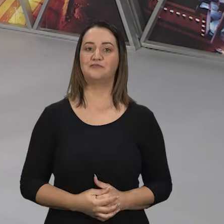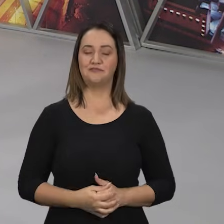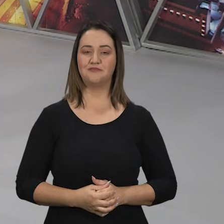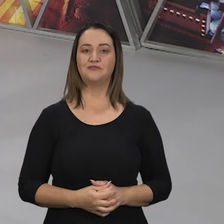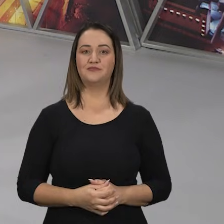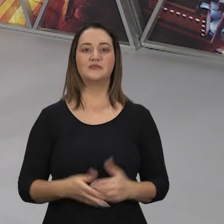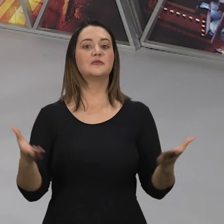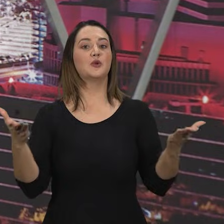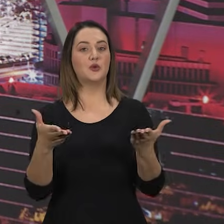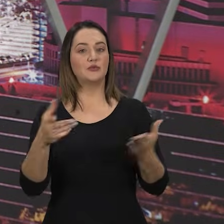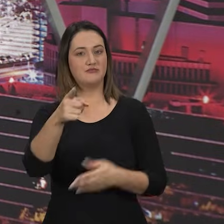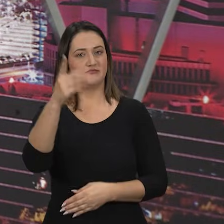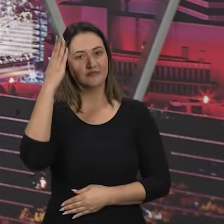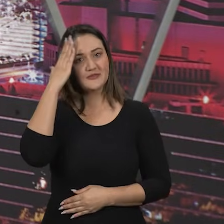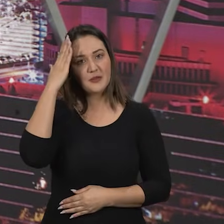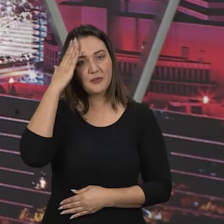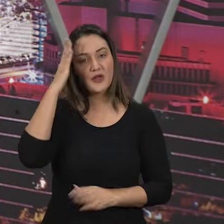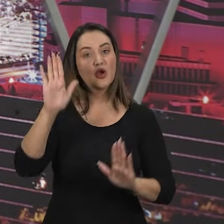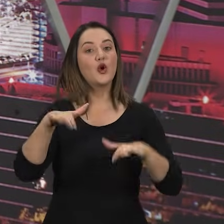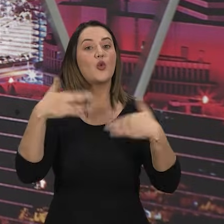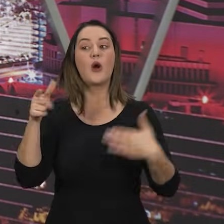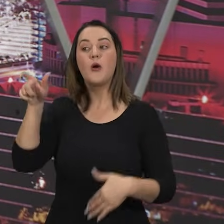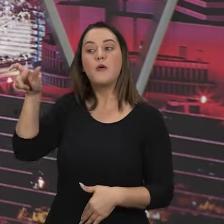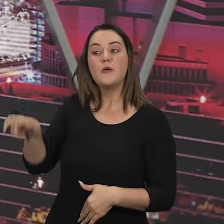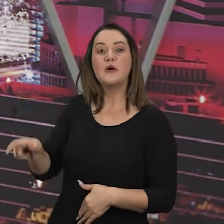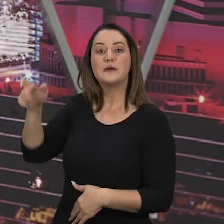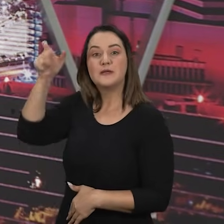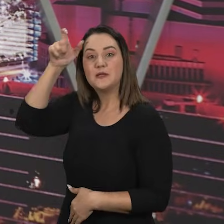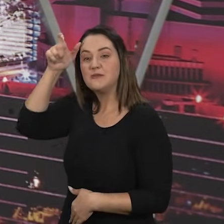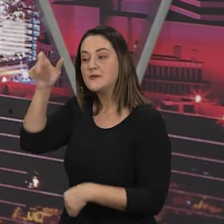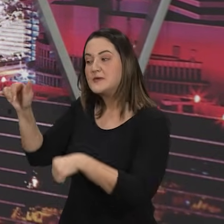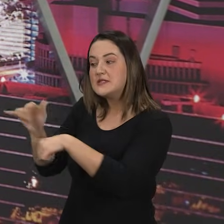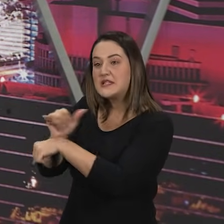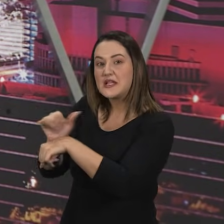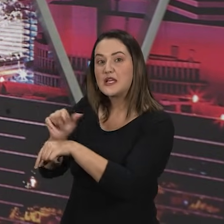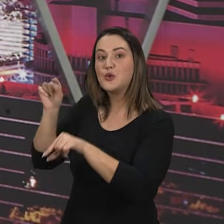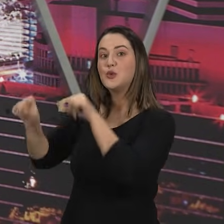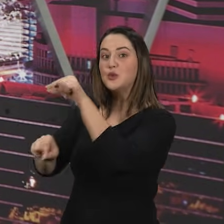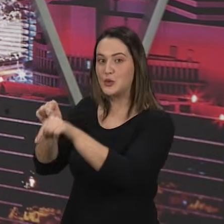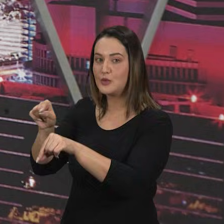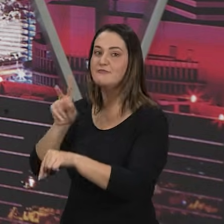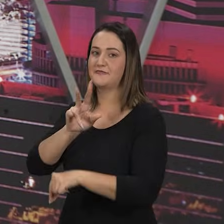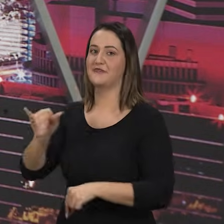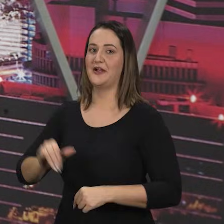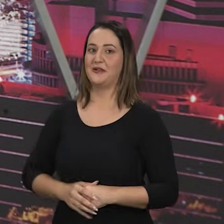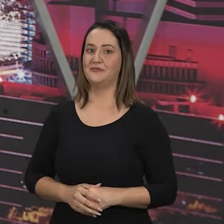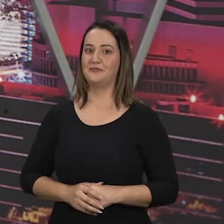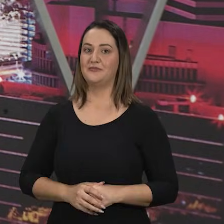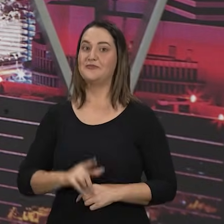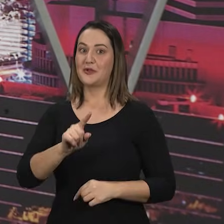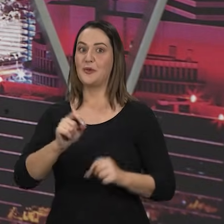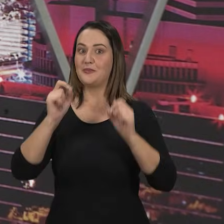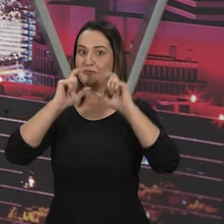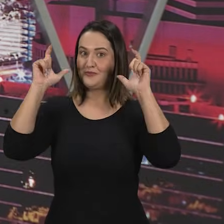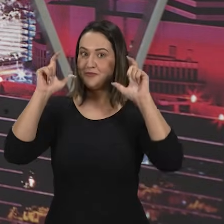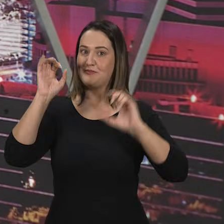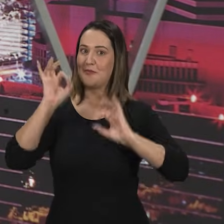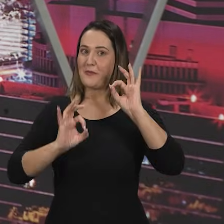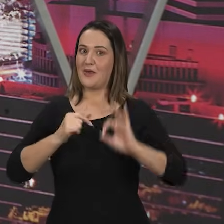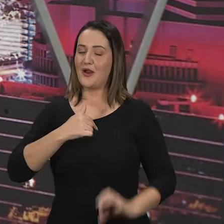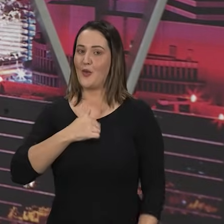vitoriosa. Hoje, você vai saber qual é a estratégia do inimigo. Esse é o tema de